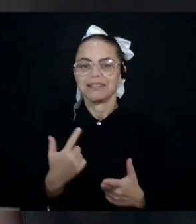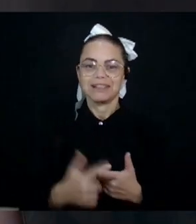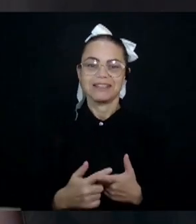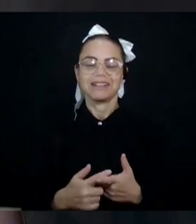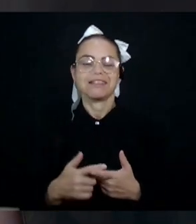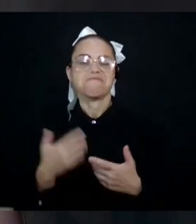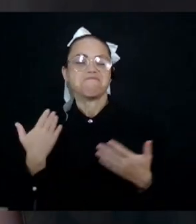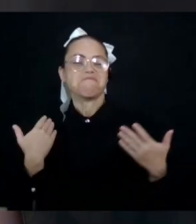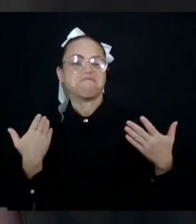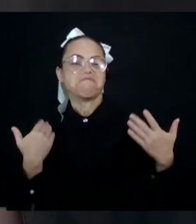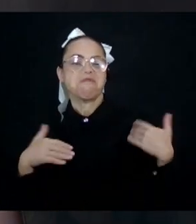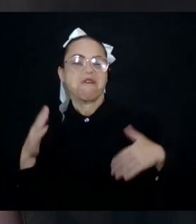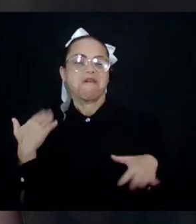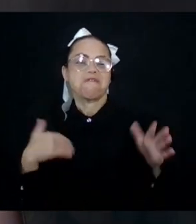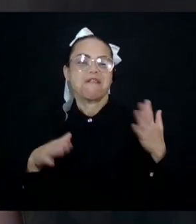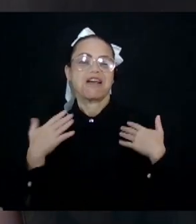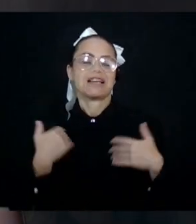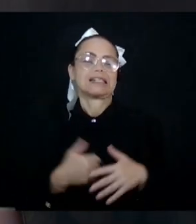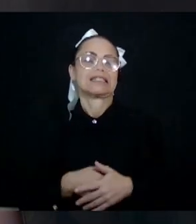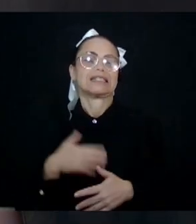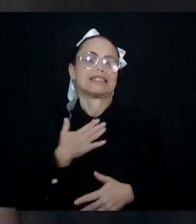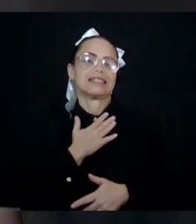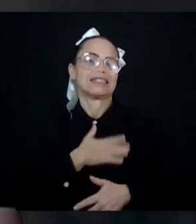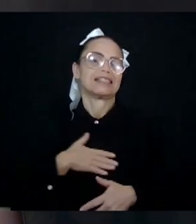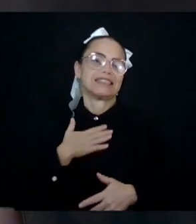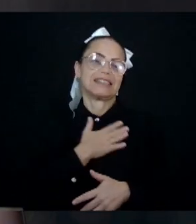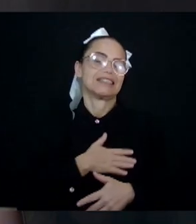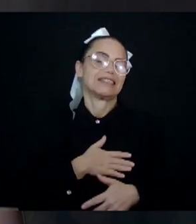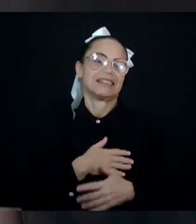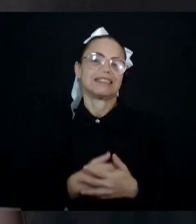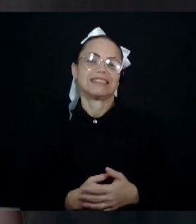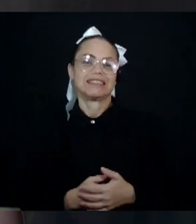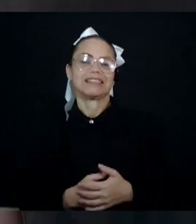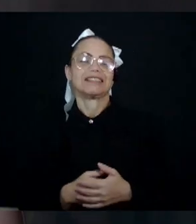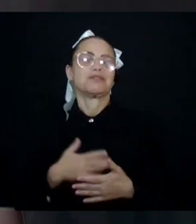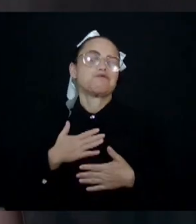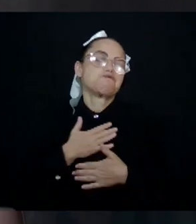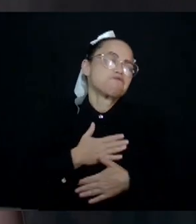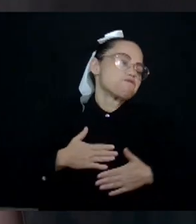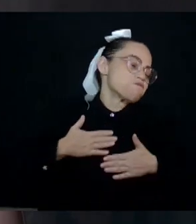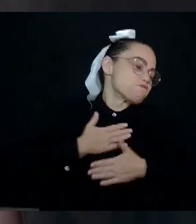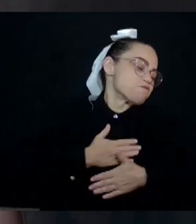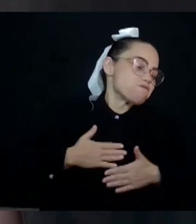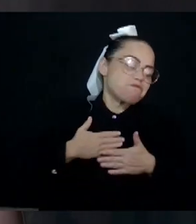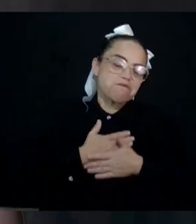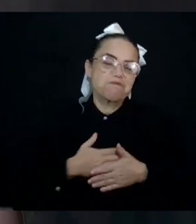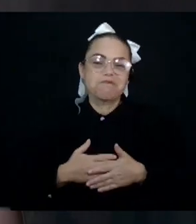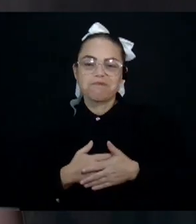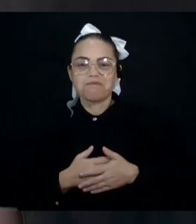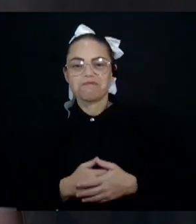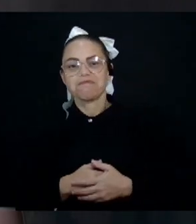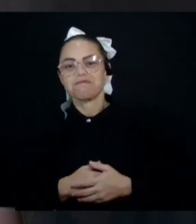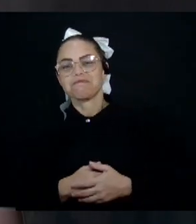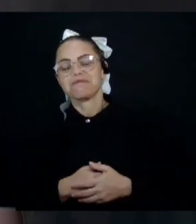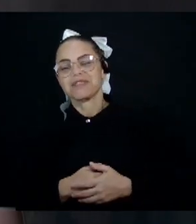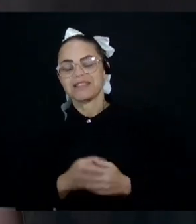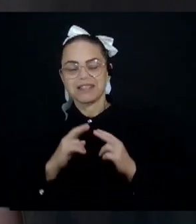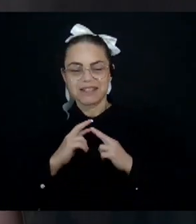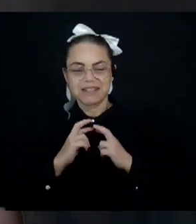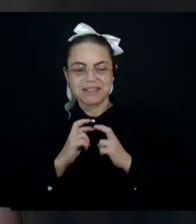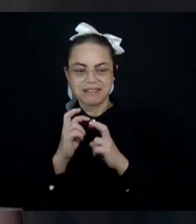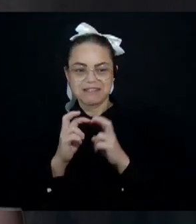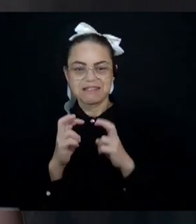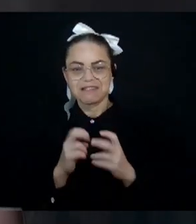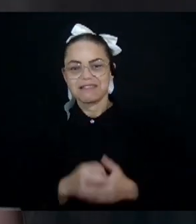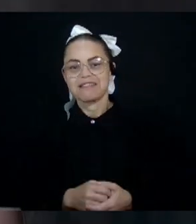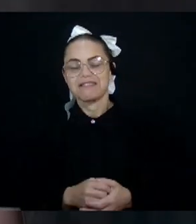tá gostoso, tá fazendo atividades prazerosas, né? Então, como eu disse, tá se reconhecendo em um modelo